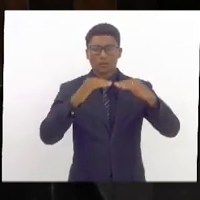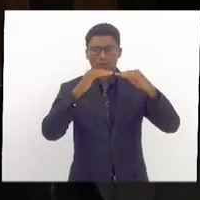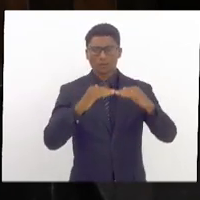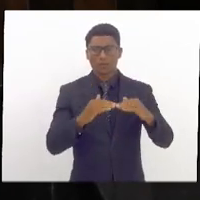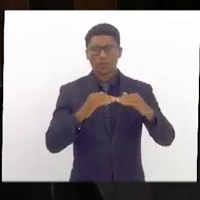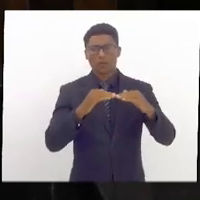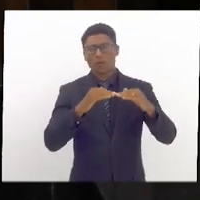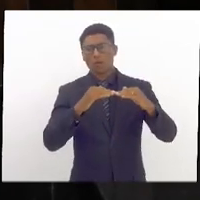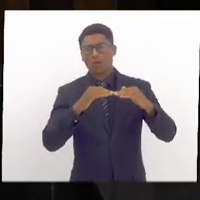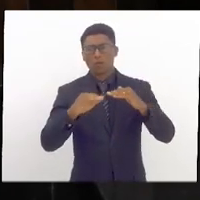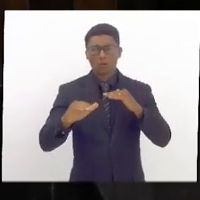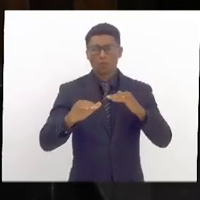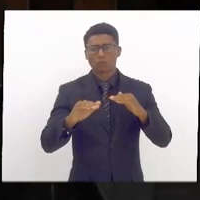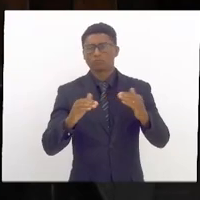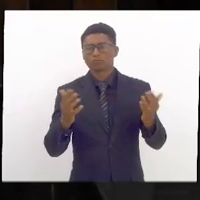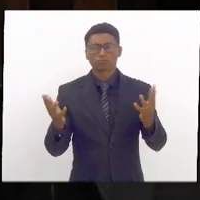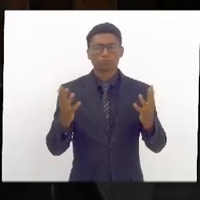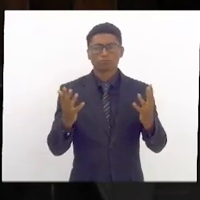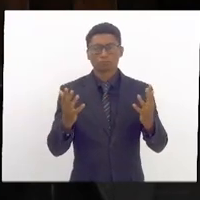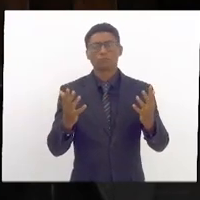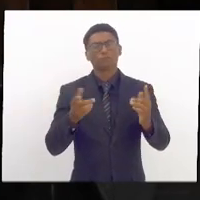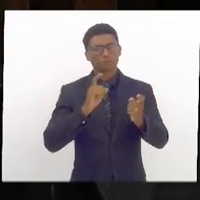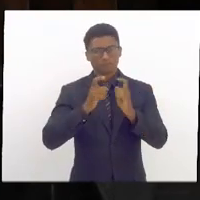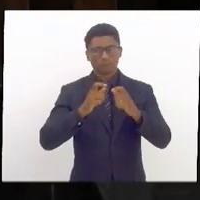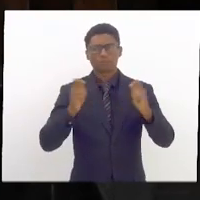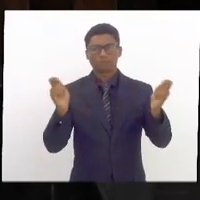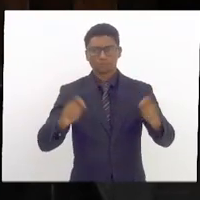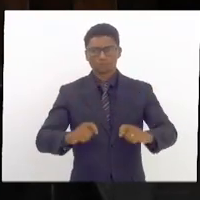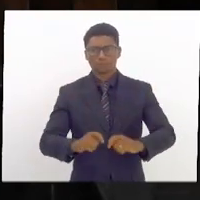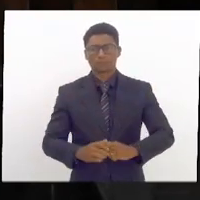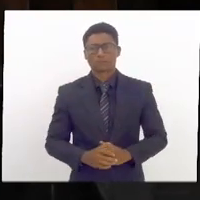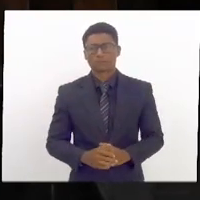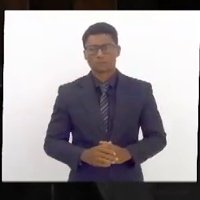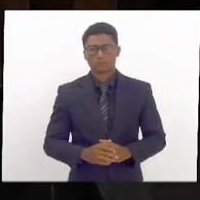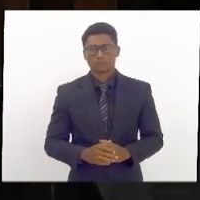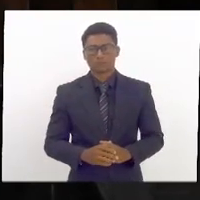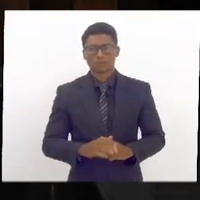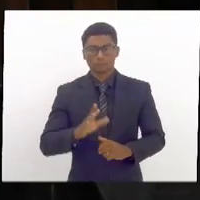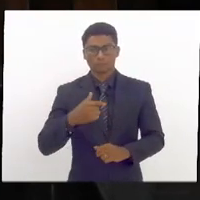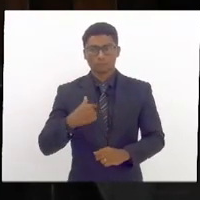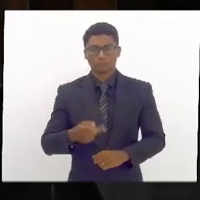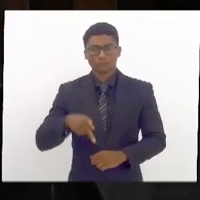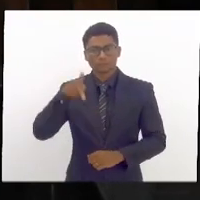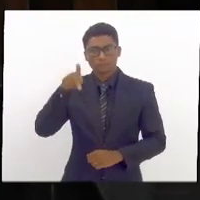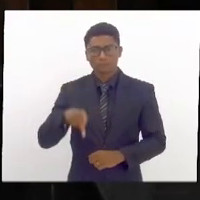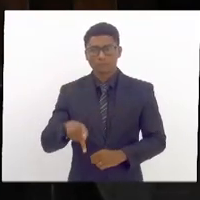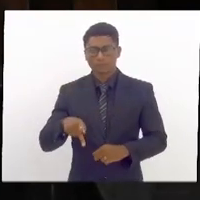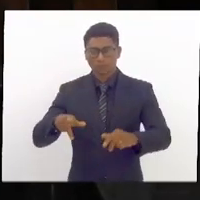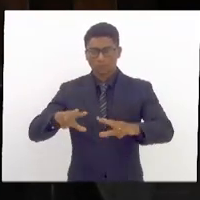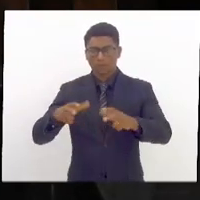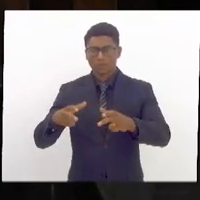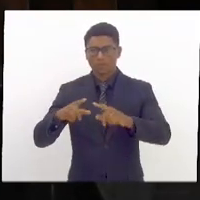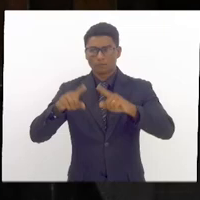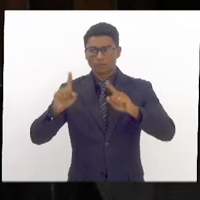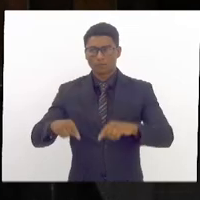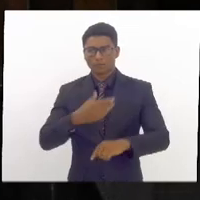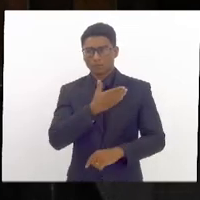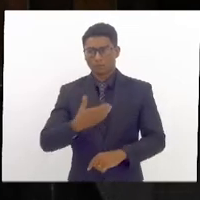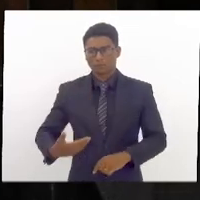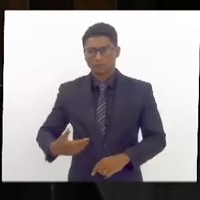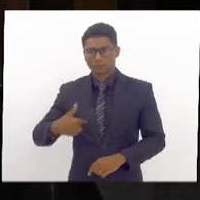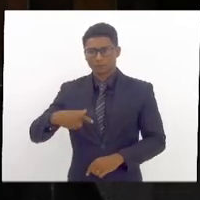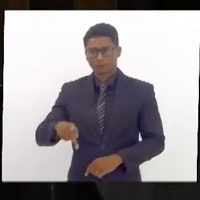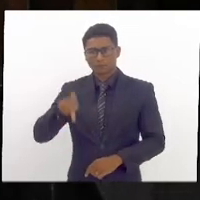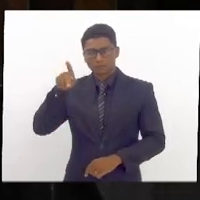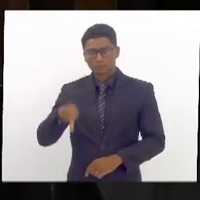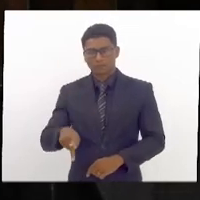presente projeto. Mas eu, como presidente da Comissão de Servidores Públicos, e obviamente que a